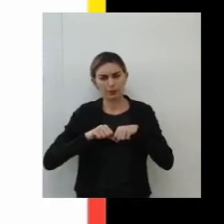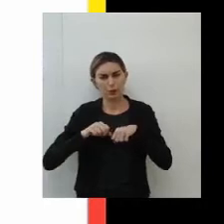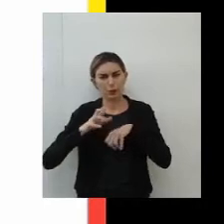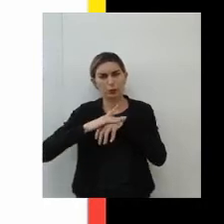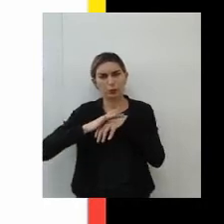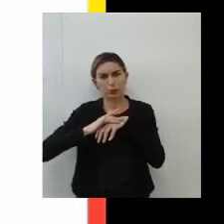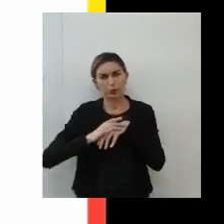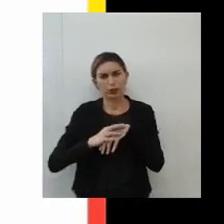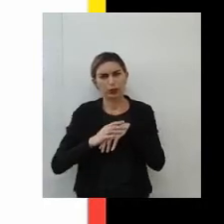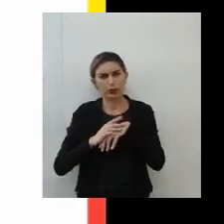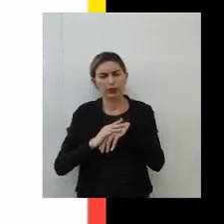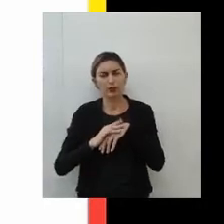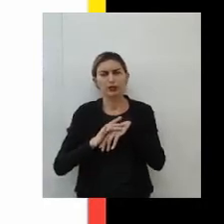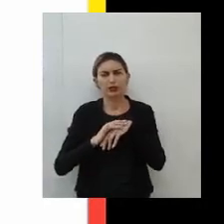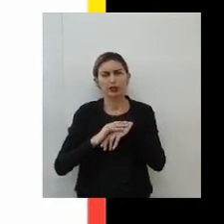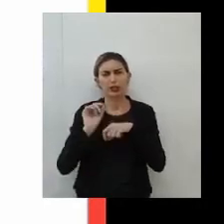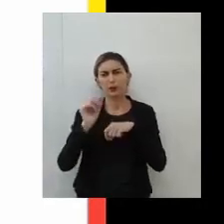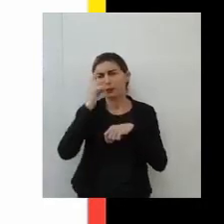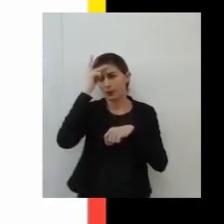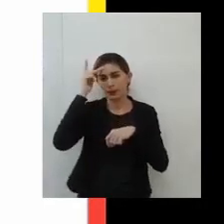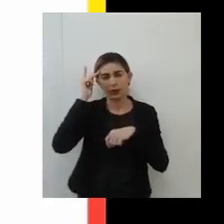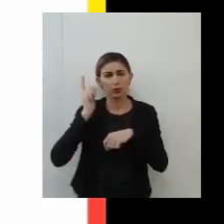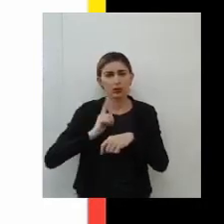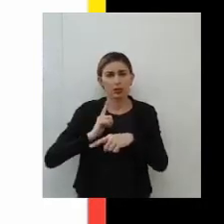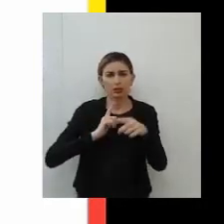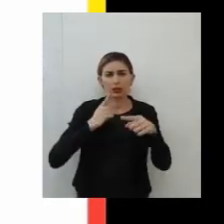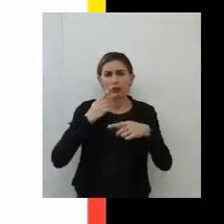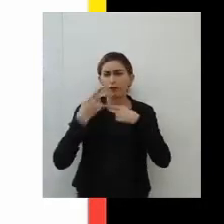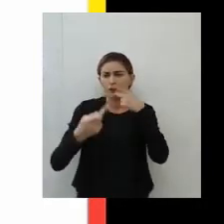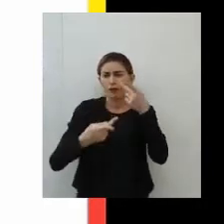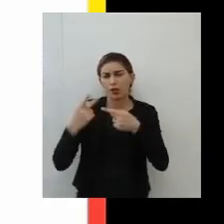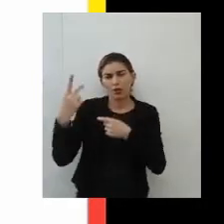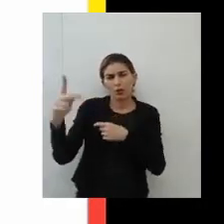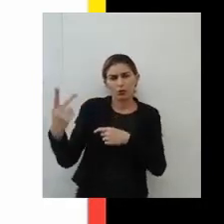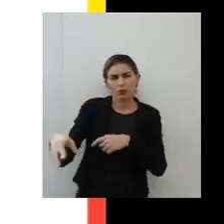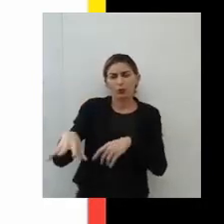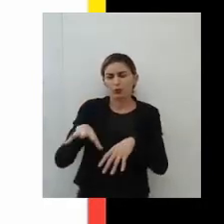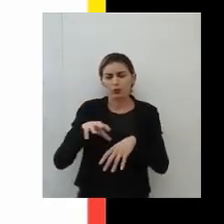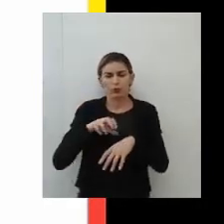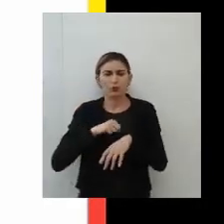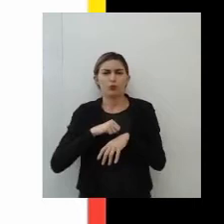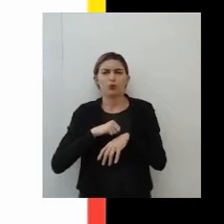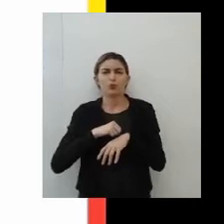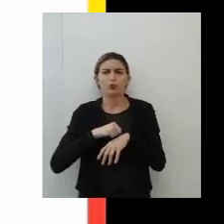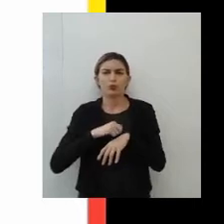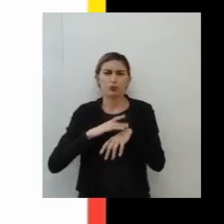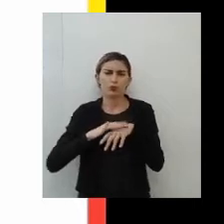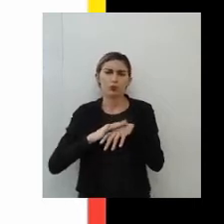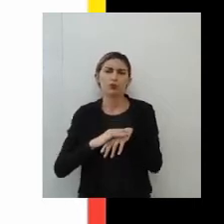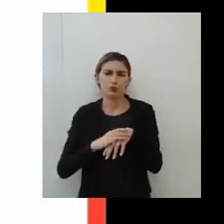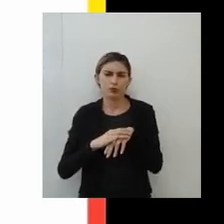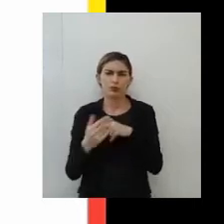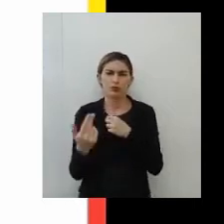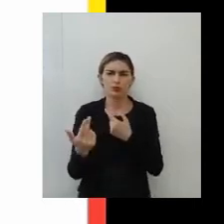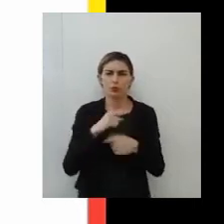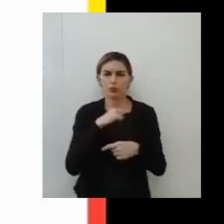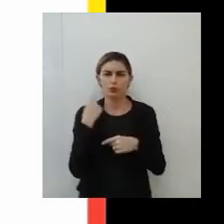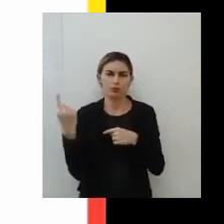doença, tal que quem quer que tivesse falado com um deles era atingido por essa enfermidade